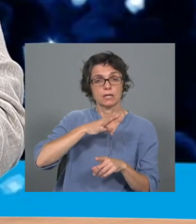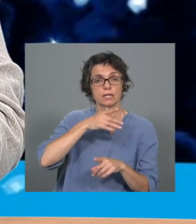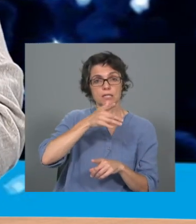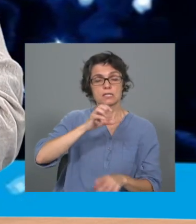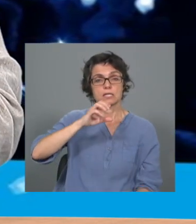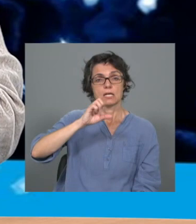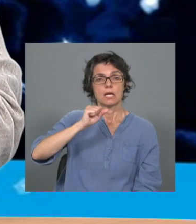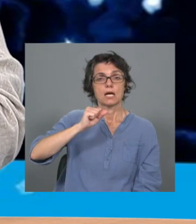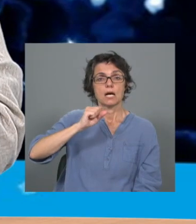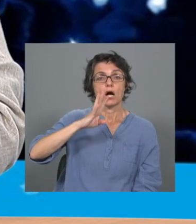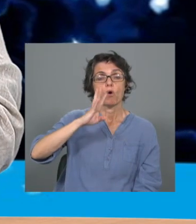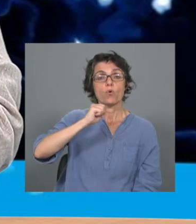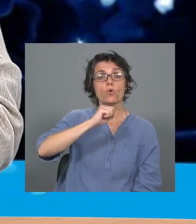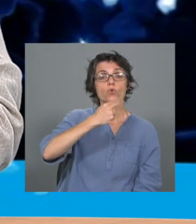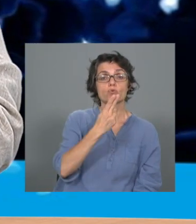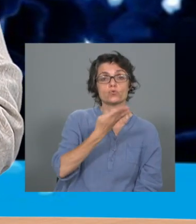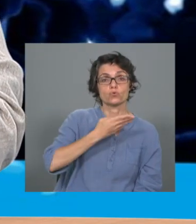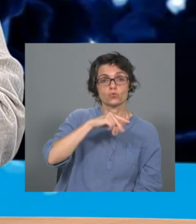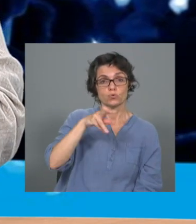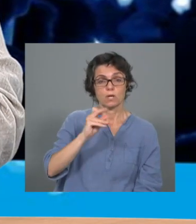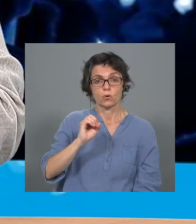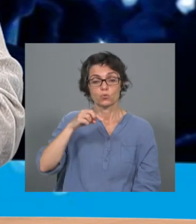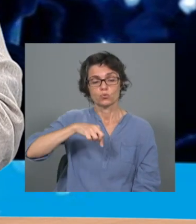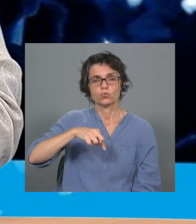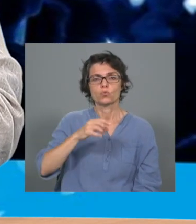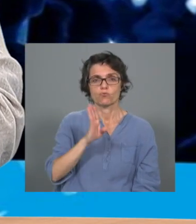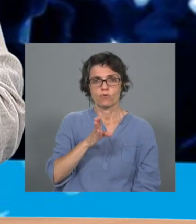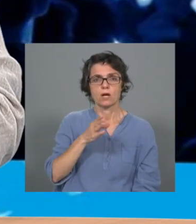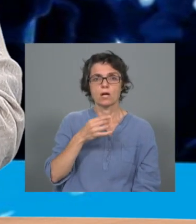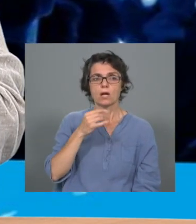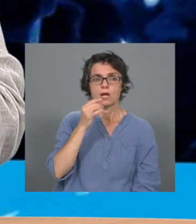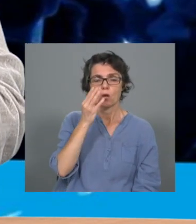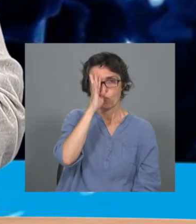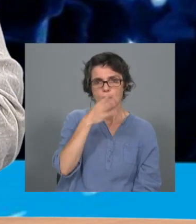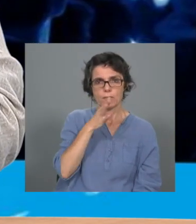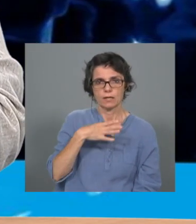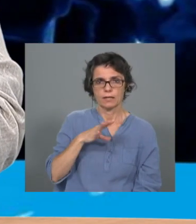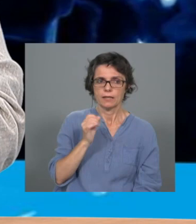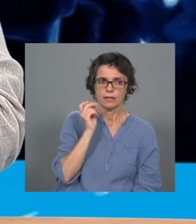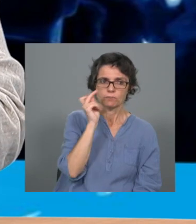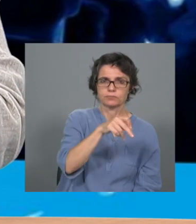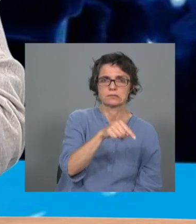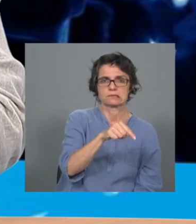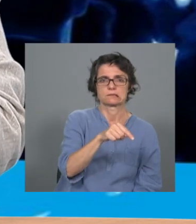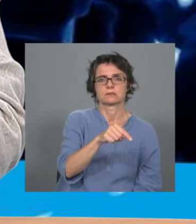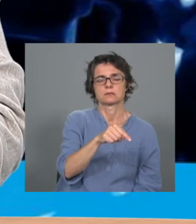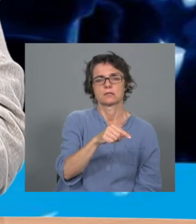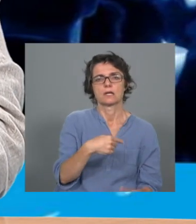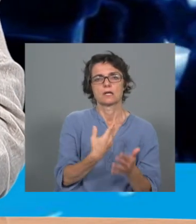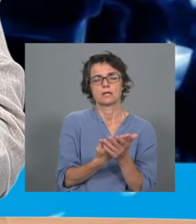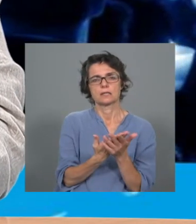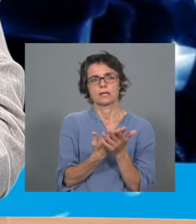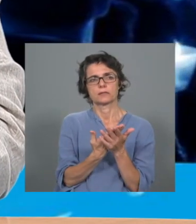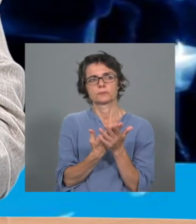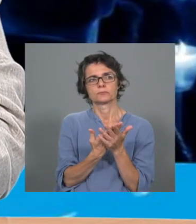nação do mundo, mas tem muitos problemas por resolver, e o Papa quer lá ir dar um sinal de esperança e de paz.